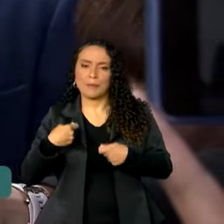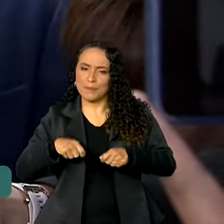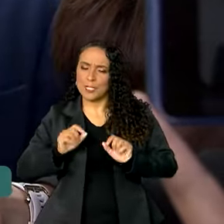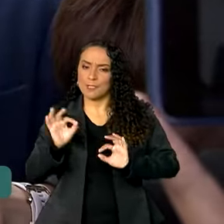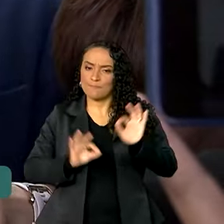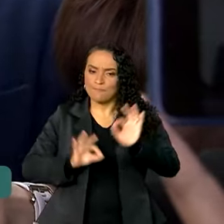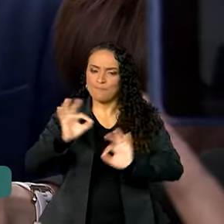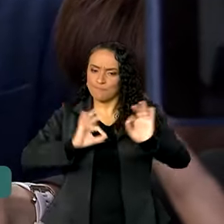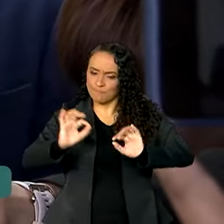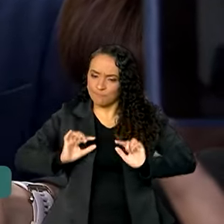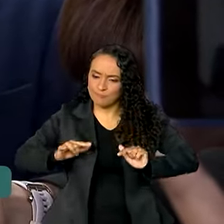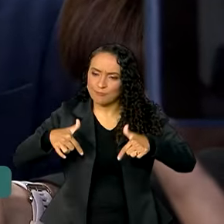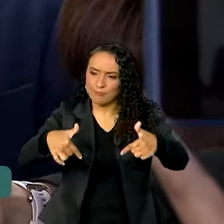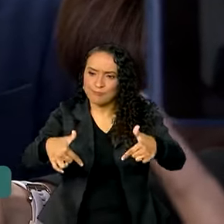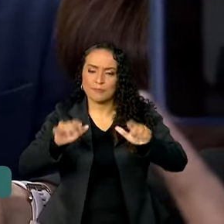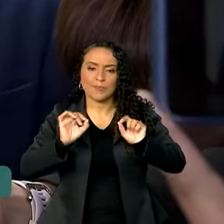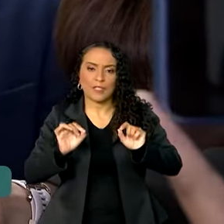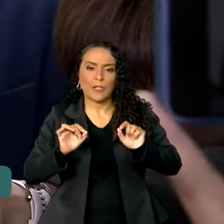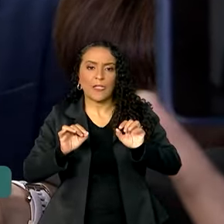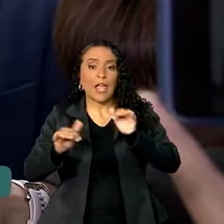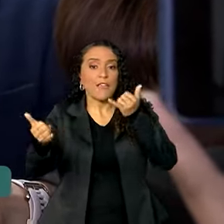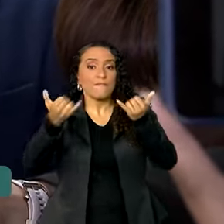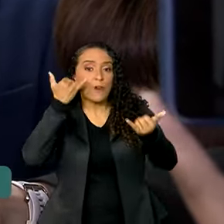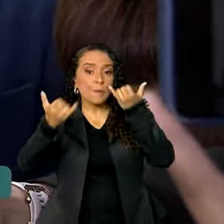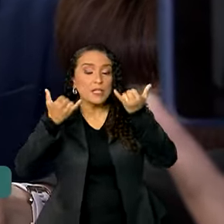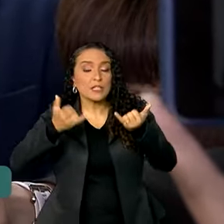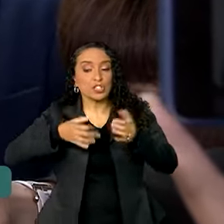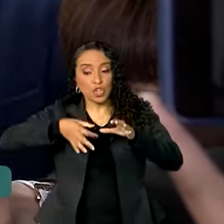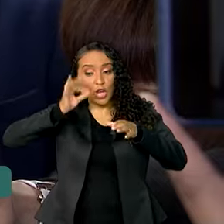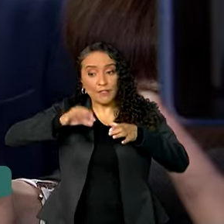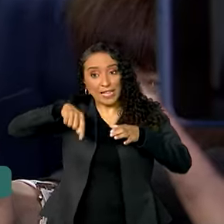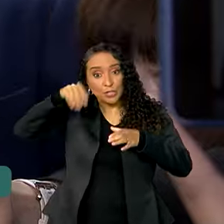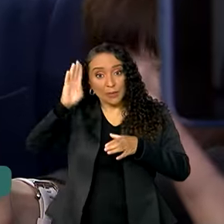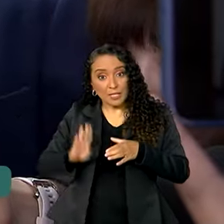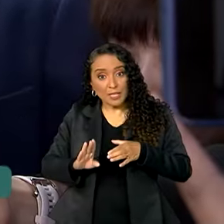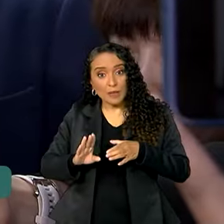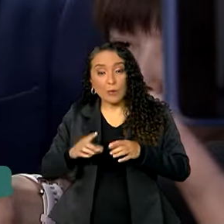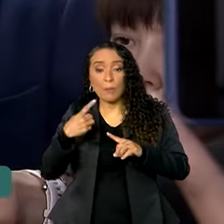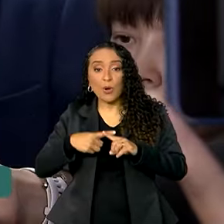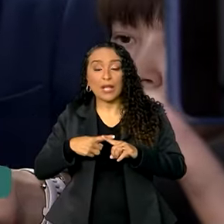trabalhar a informação de que o café é do Brasil,